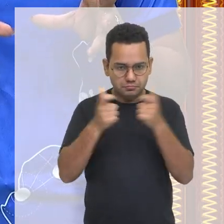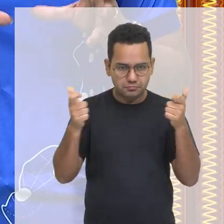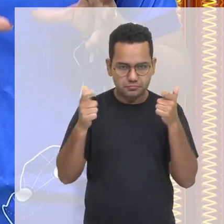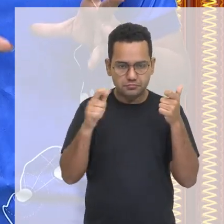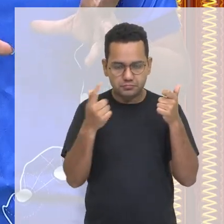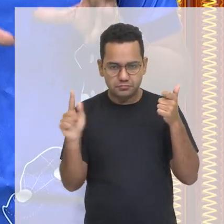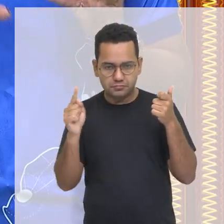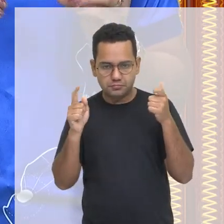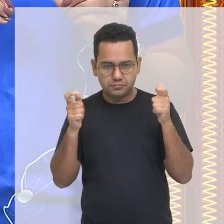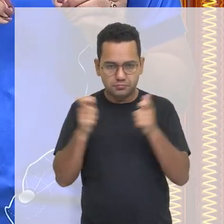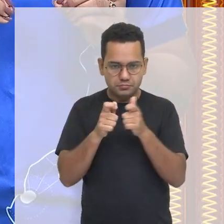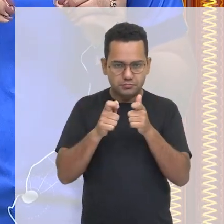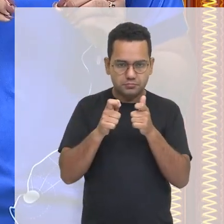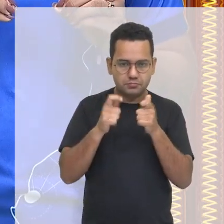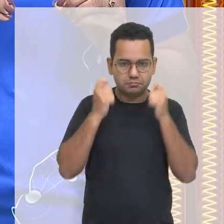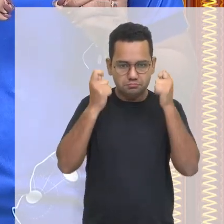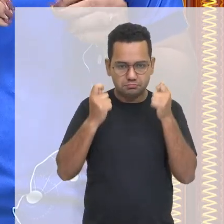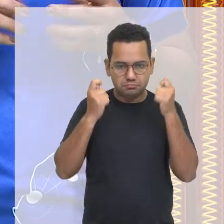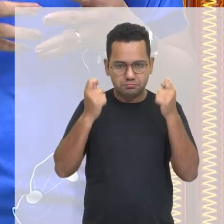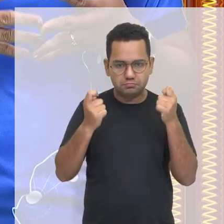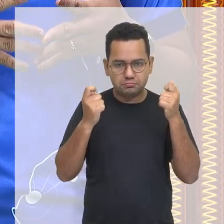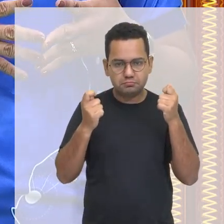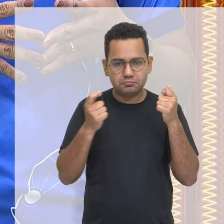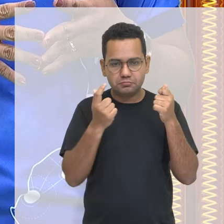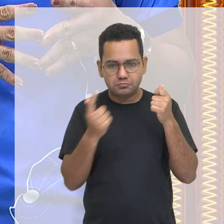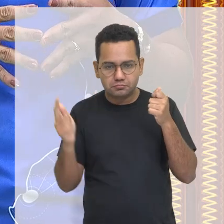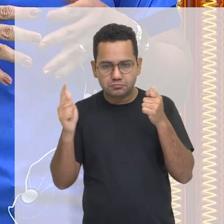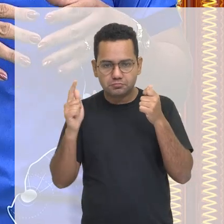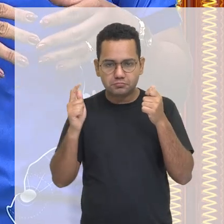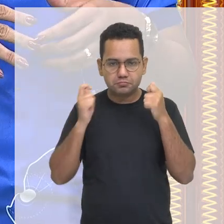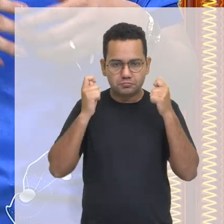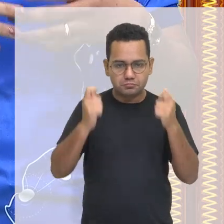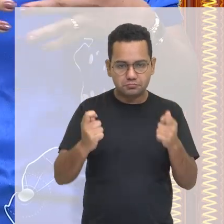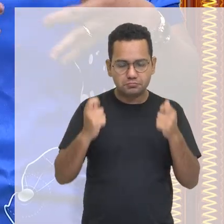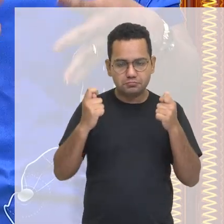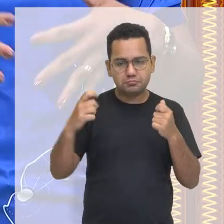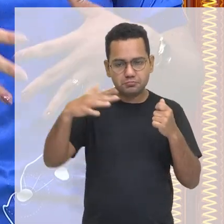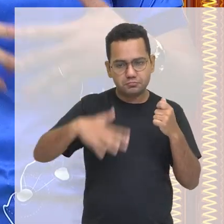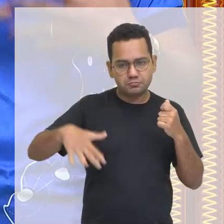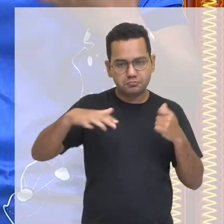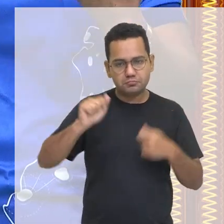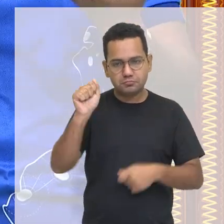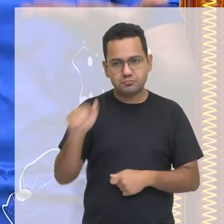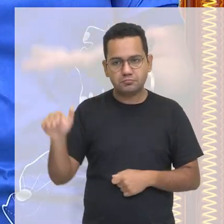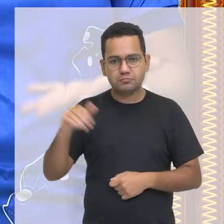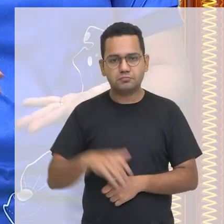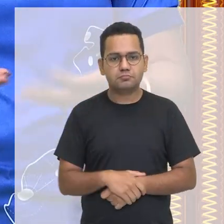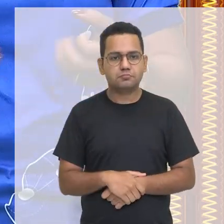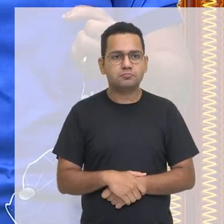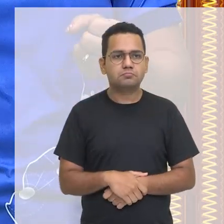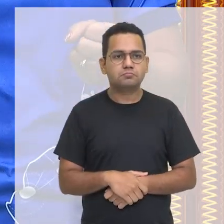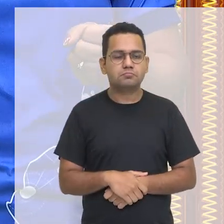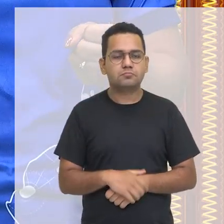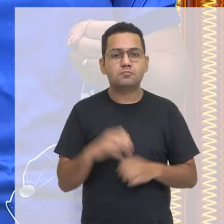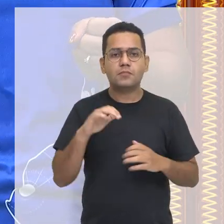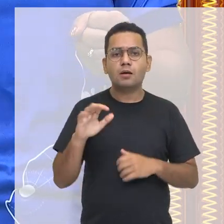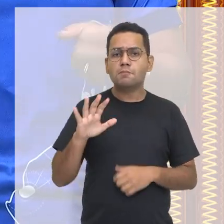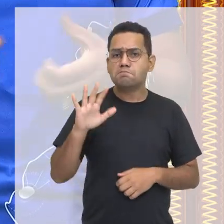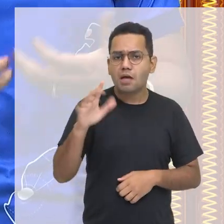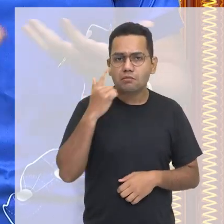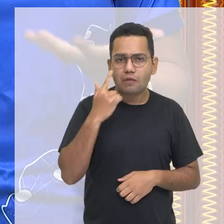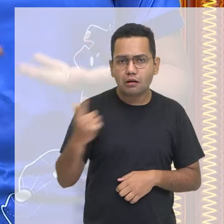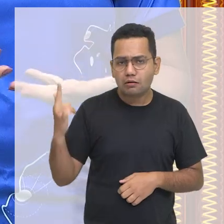menores. A Primavera Árabe, ela tem o seu antecedente, né, por conta de governos autoritários,